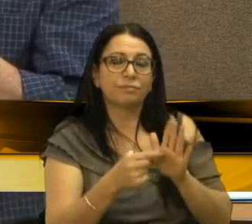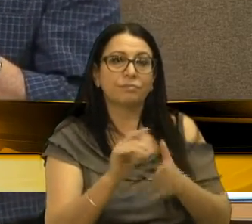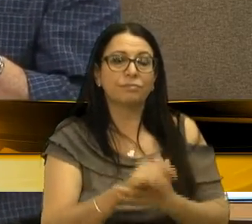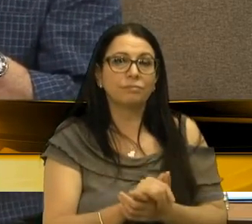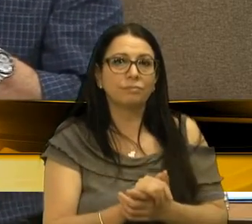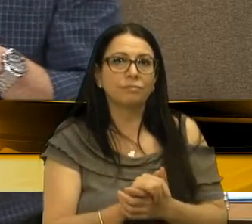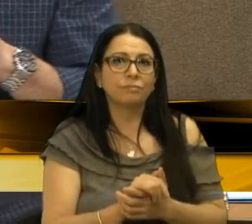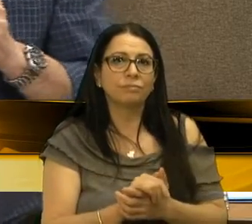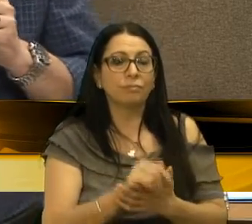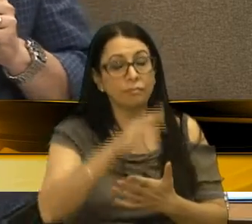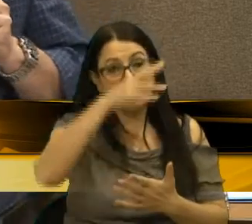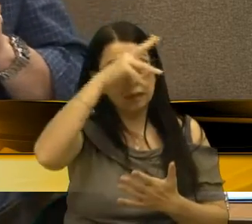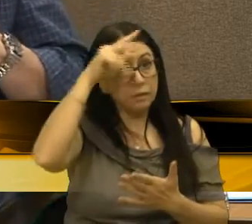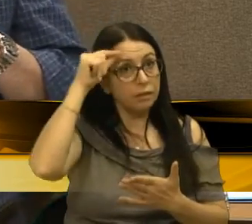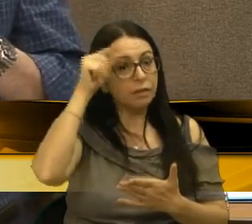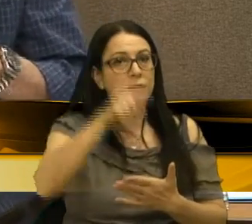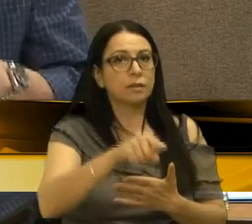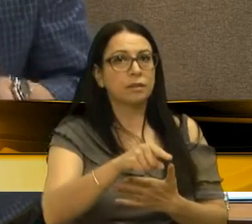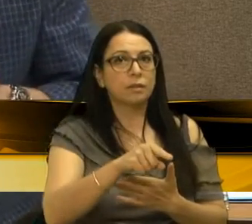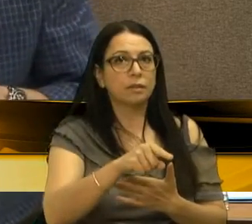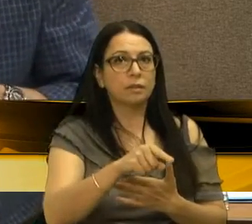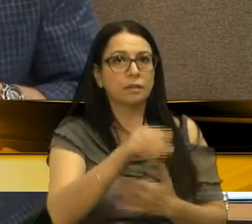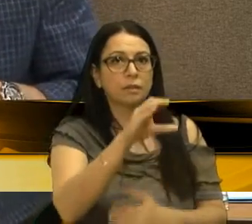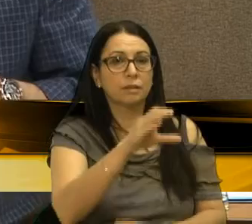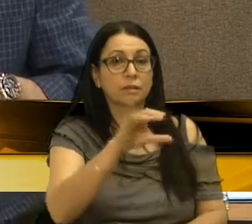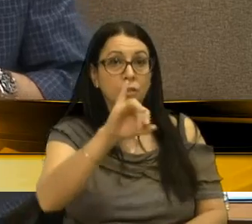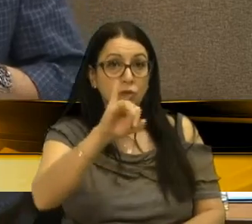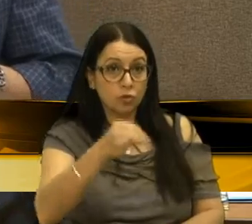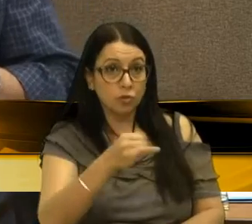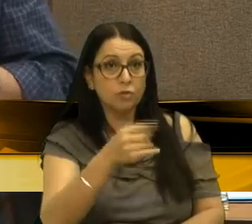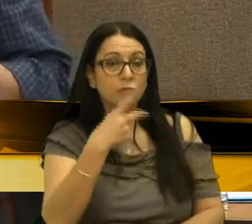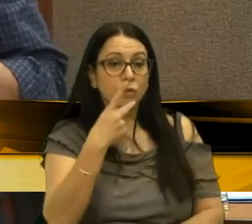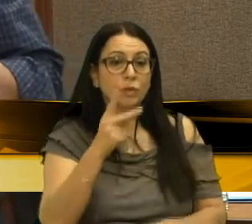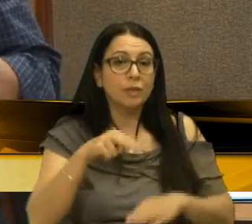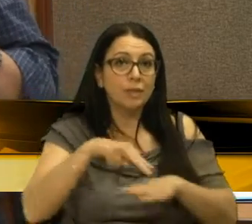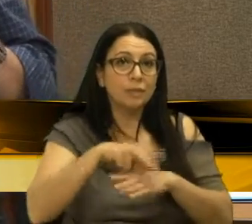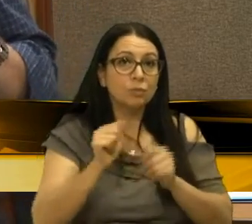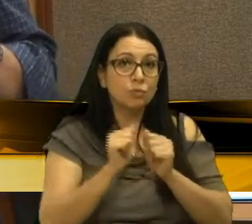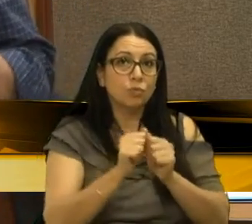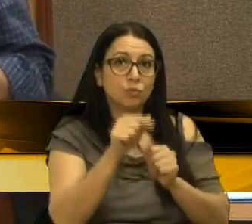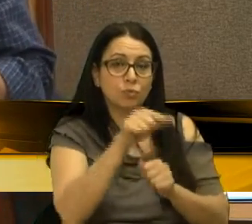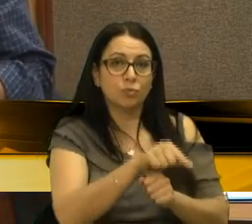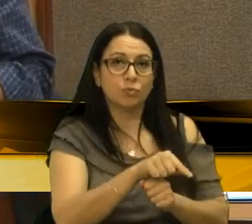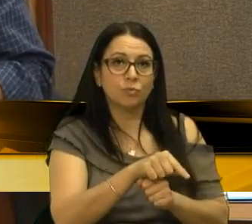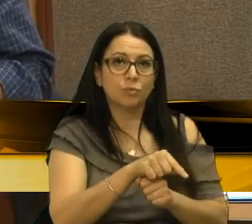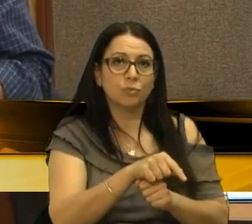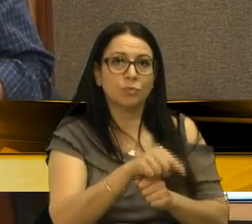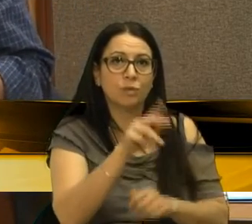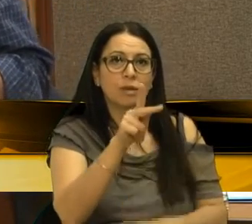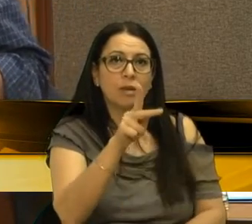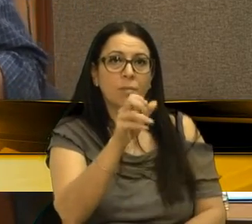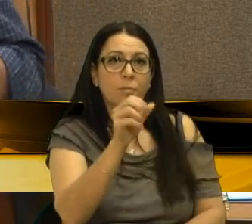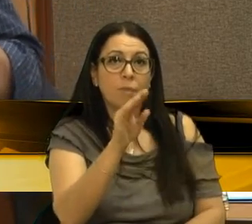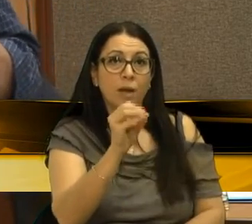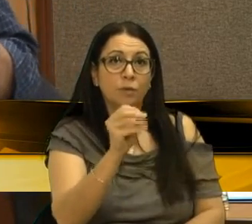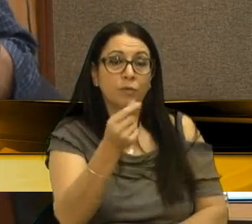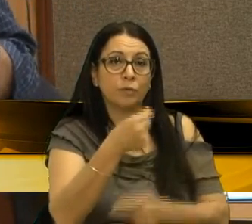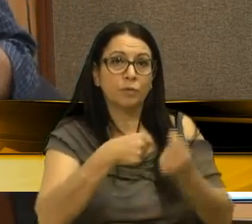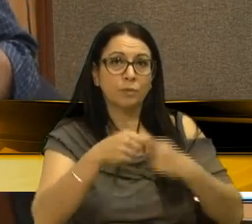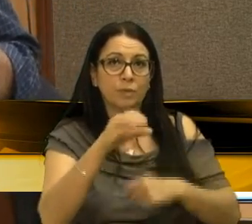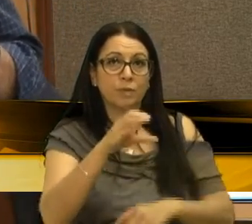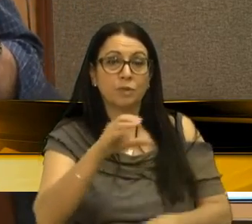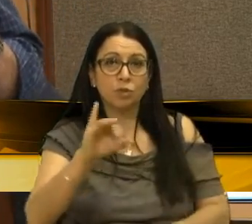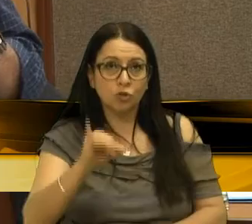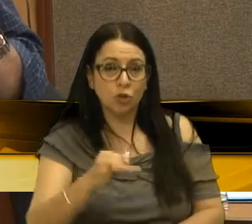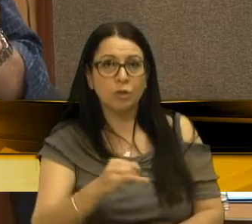do Executivo, da CCJ, melhor dizendo, foi anexado estimativa de impacto financeiro, né? A CCJ